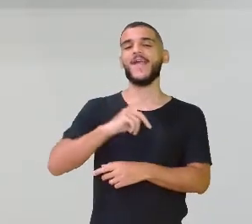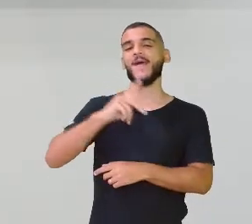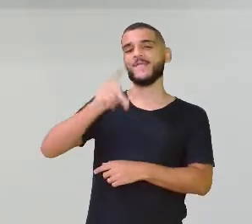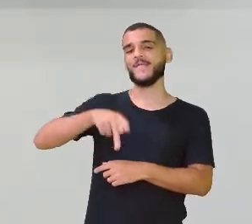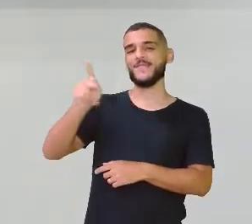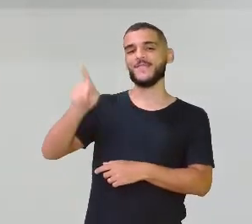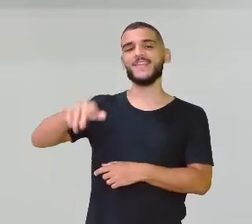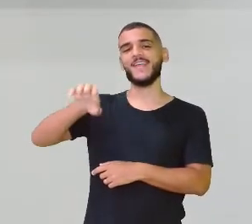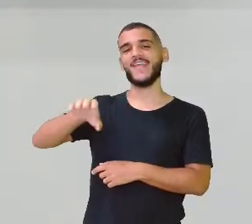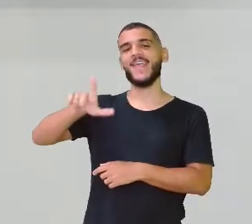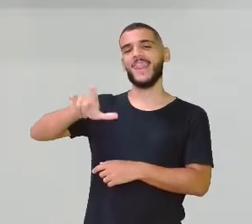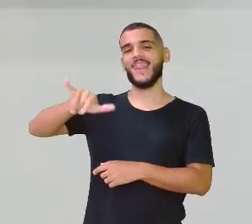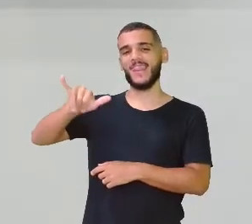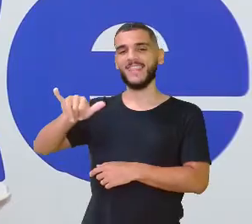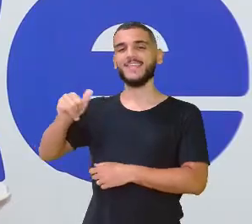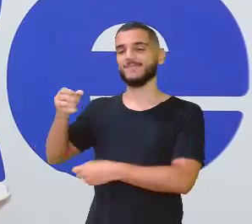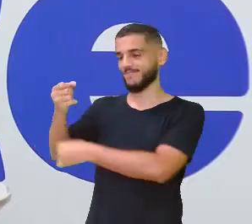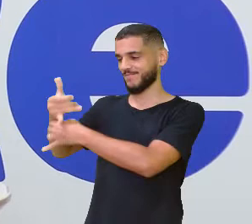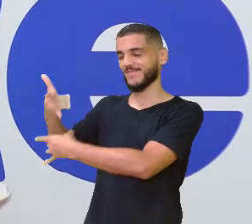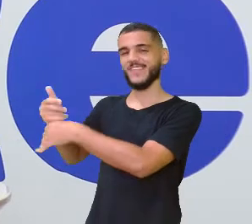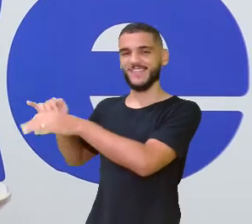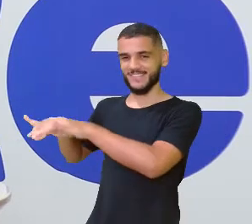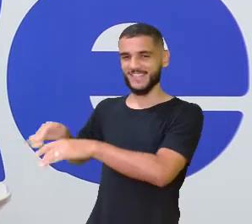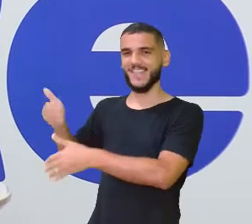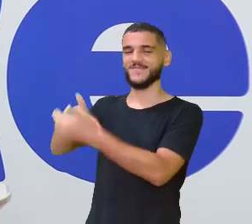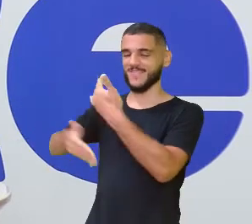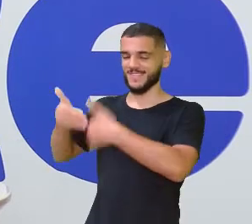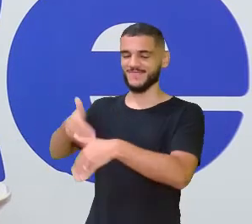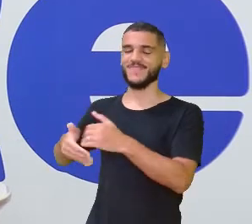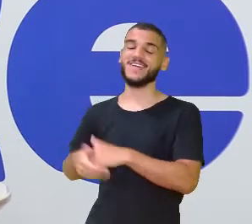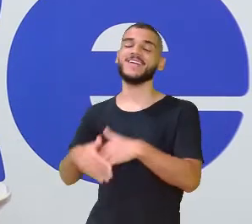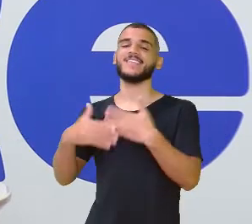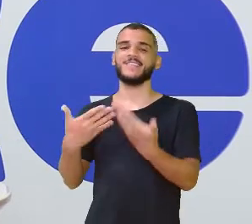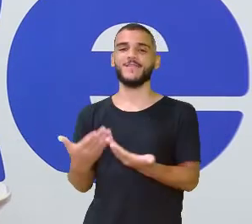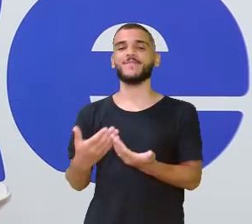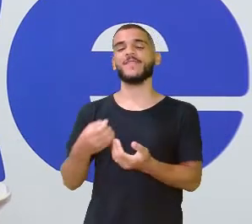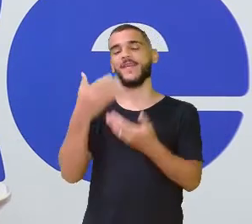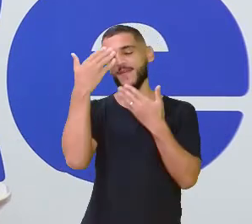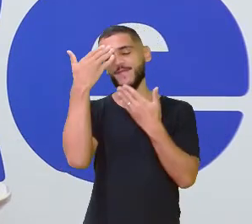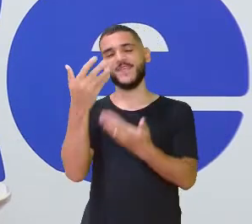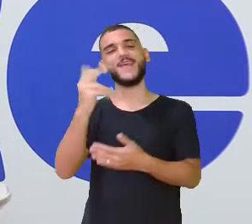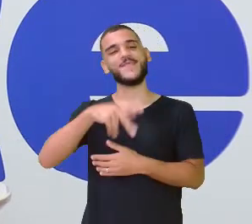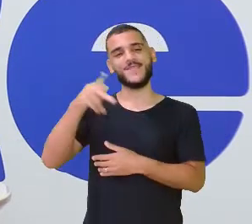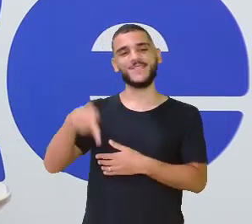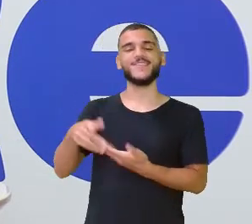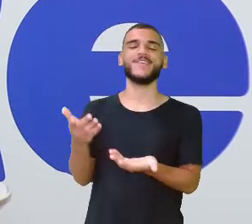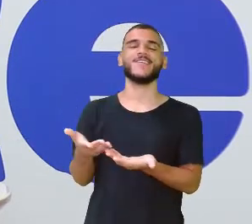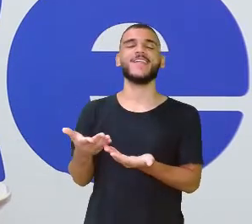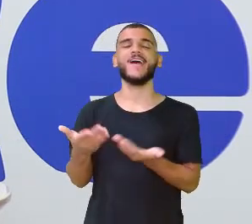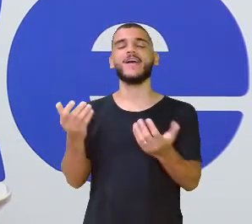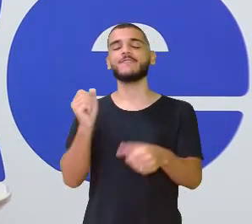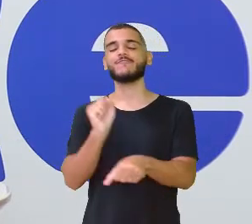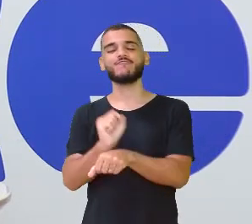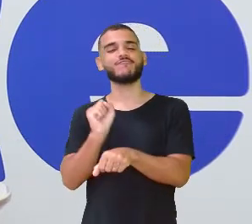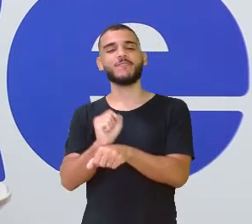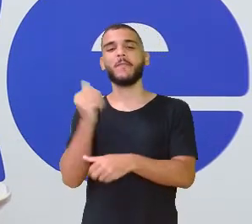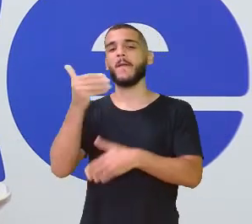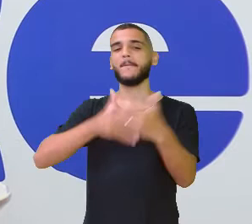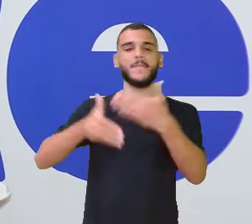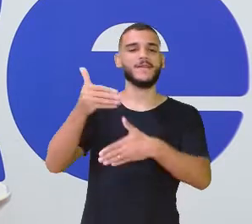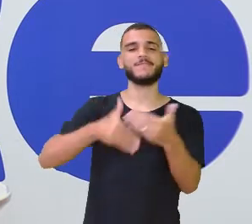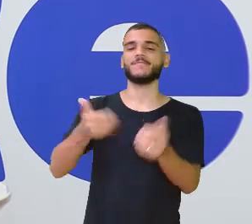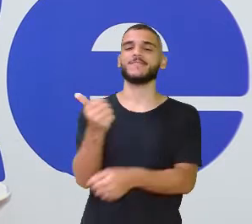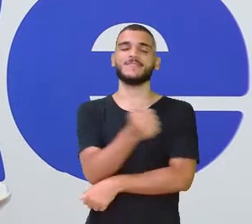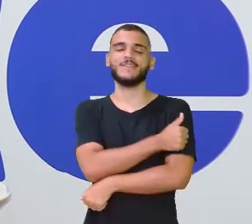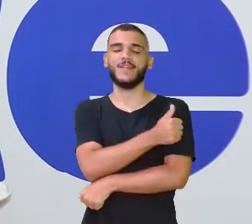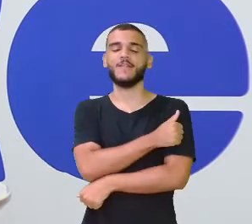bem-vinda, professora Eli. Obrigada, professora Sinara. Estamos aqui aguardando aí a participação. Na verdade, eles já estão aqui